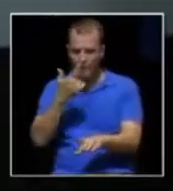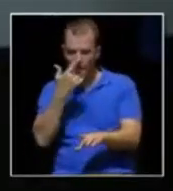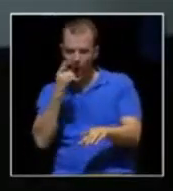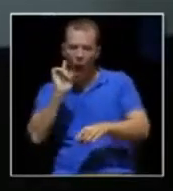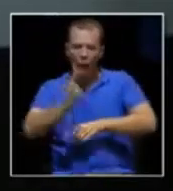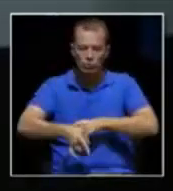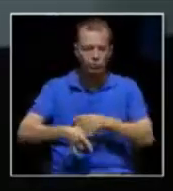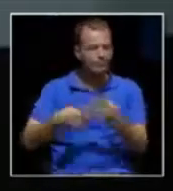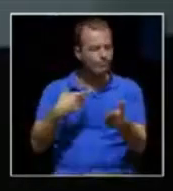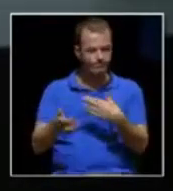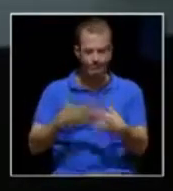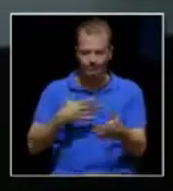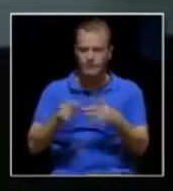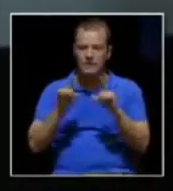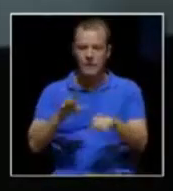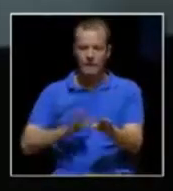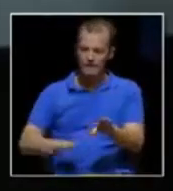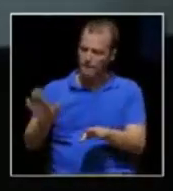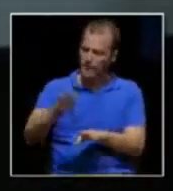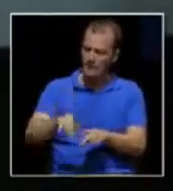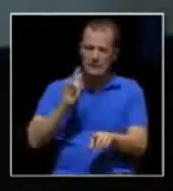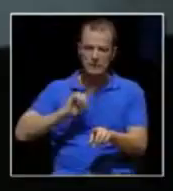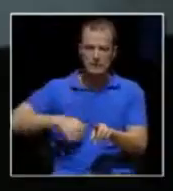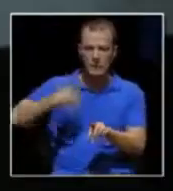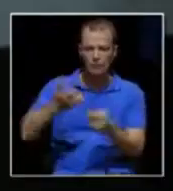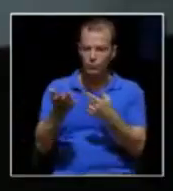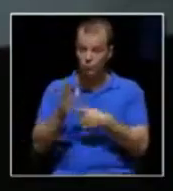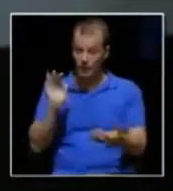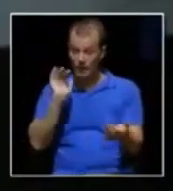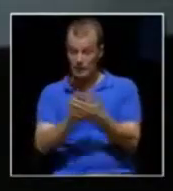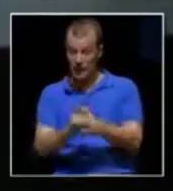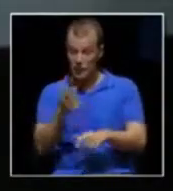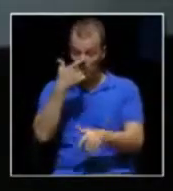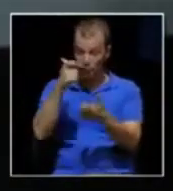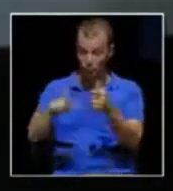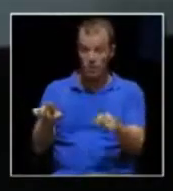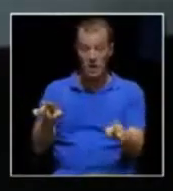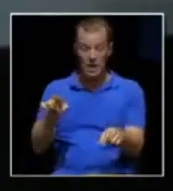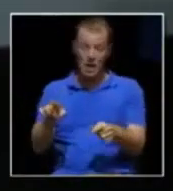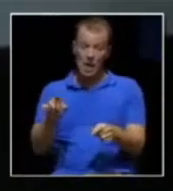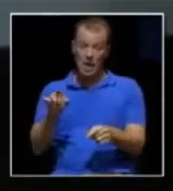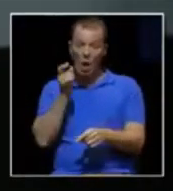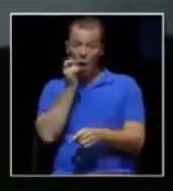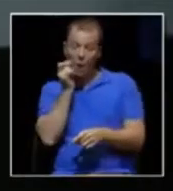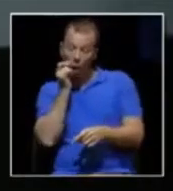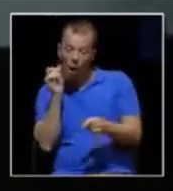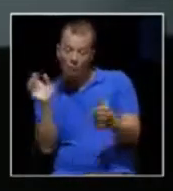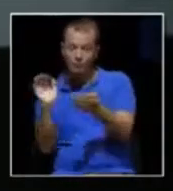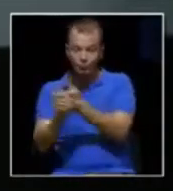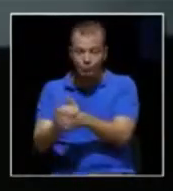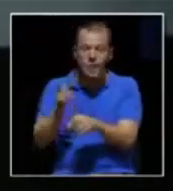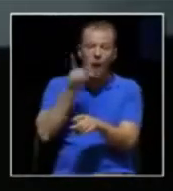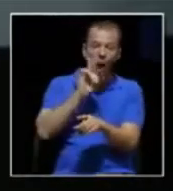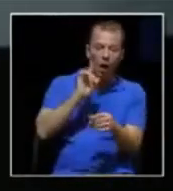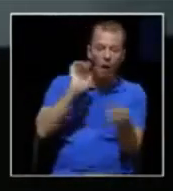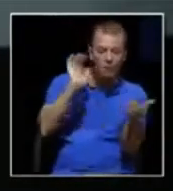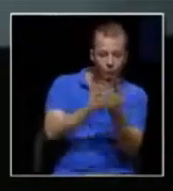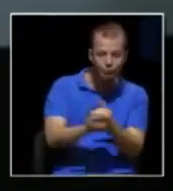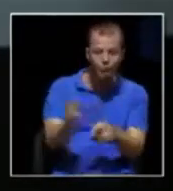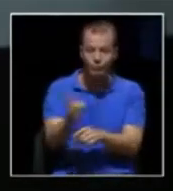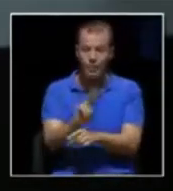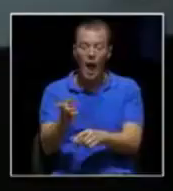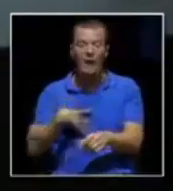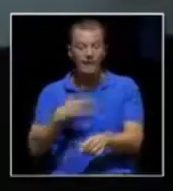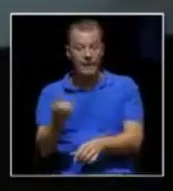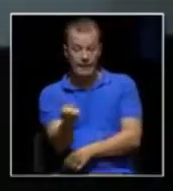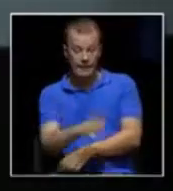Demos contributos para passos importantes como a consagração do casamento entre pessoas do mesmo sexo e para a possibilidade das crianças serem adotadas